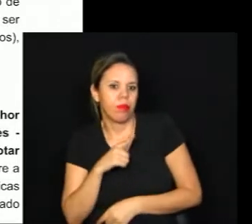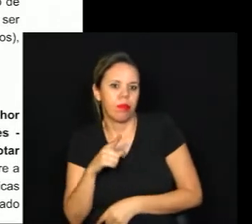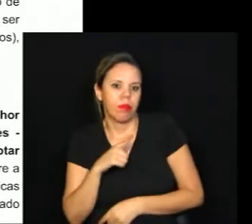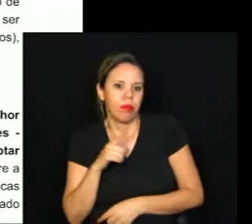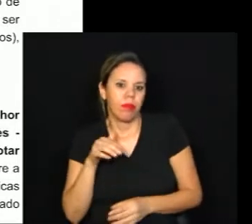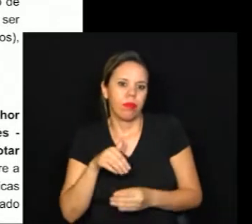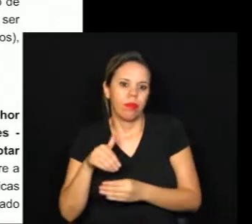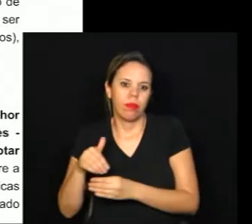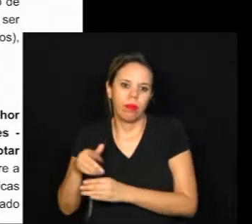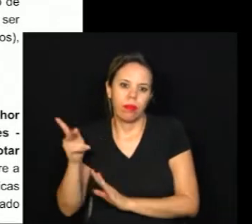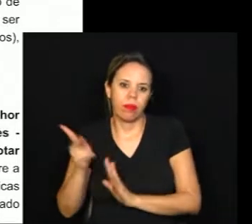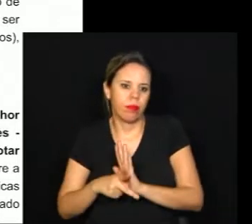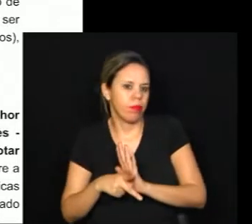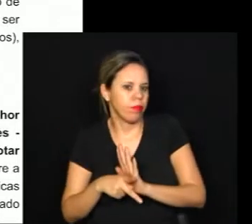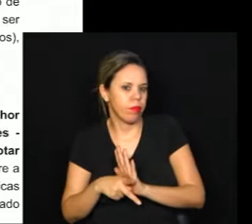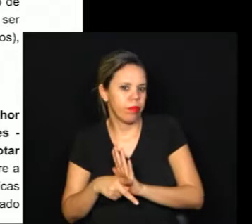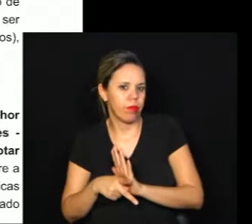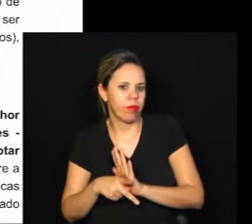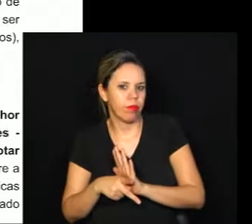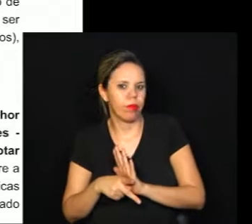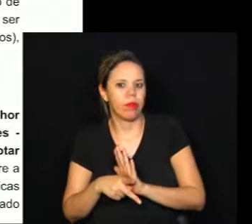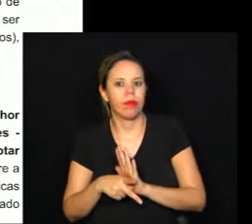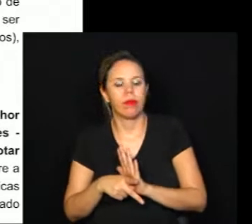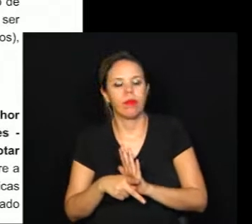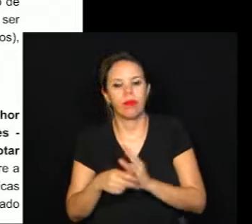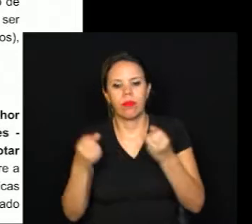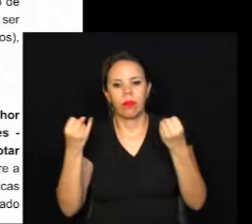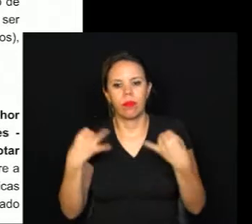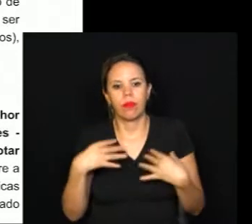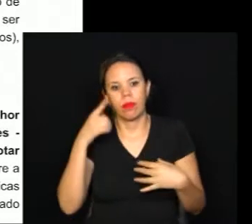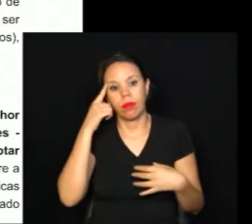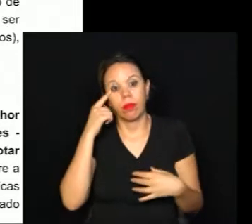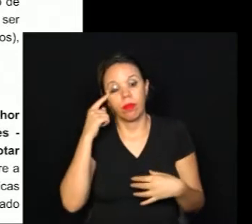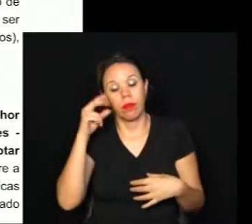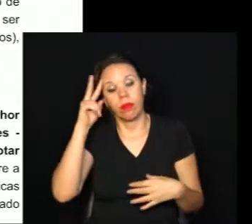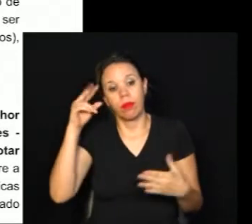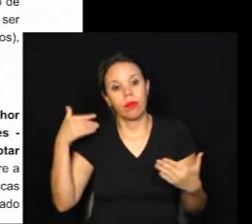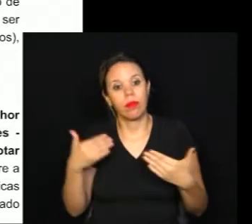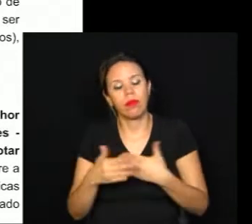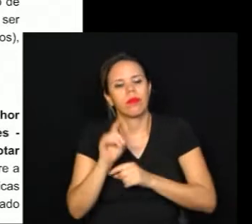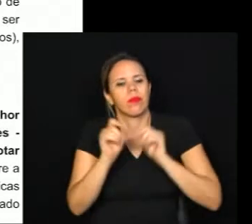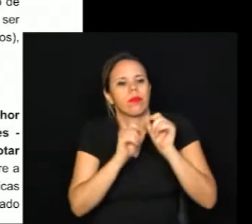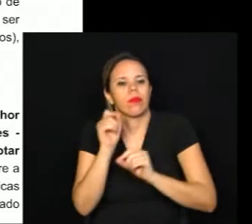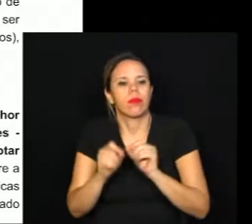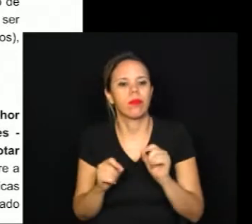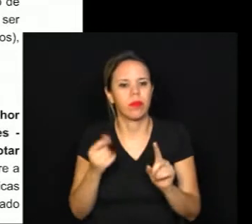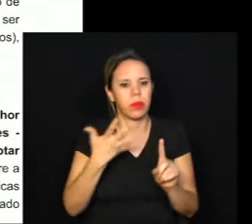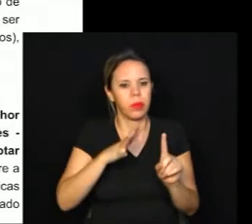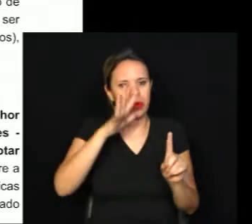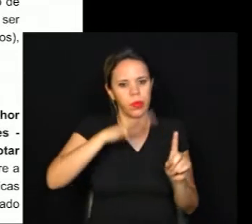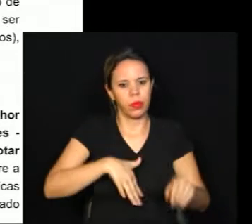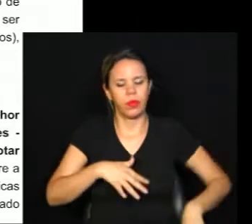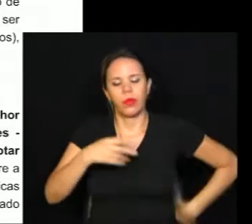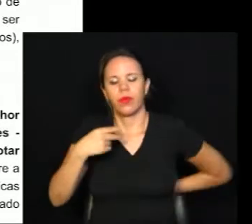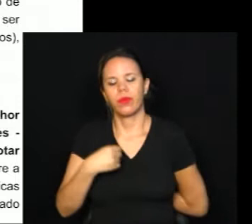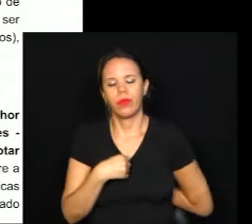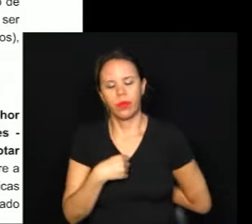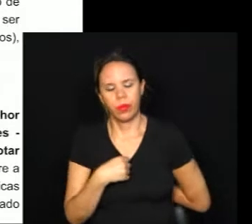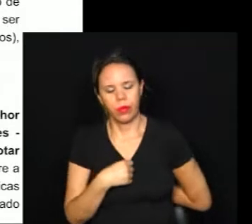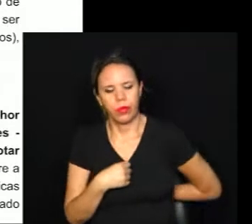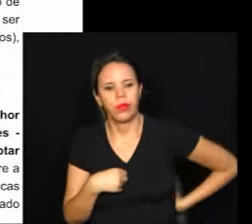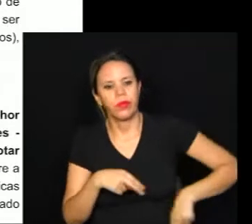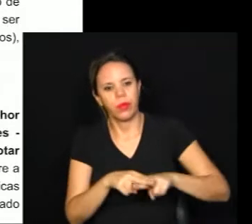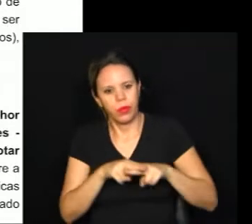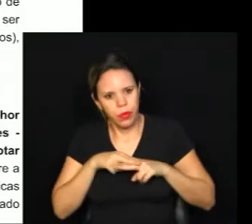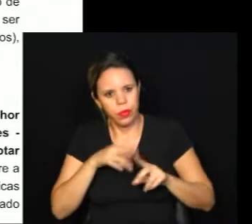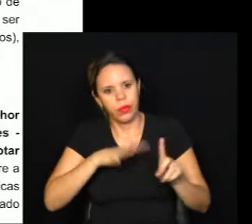votação do projeto. E aí conta uma pequena história de quem é o homenageado, por isso que ele